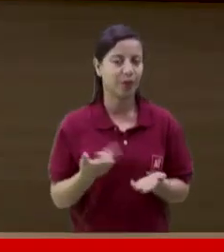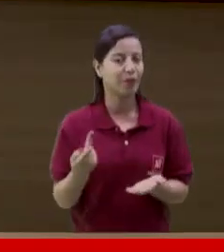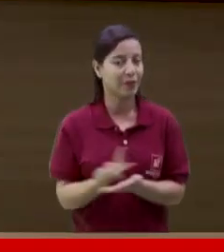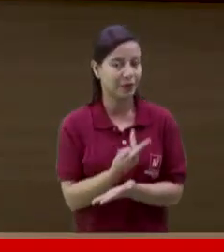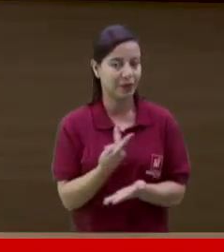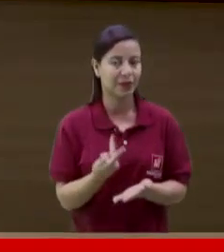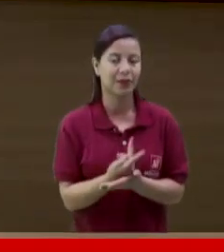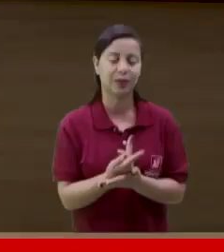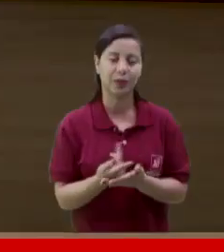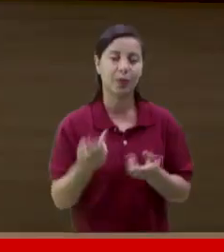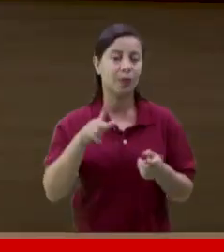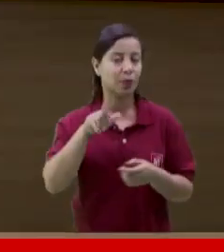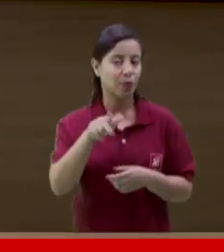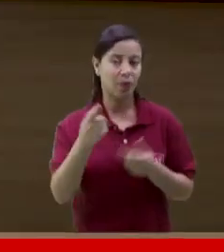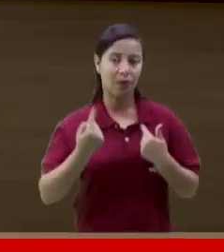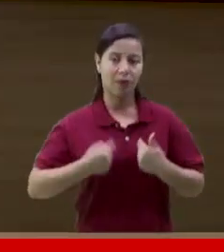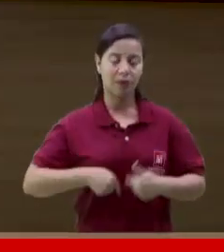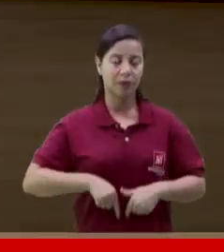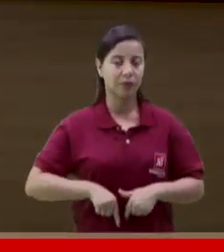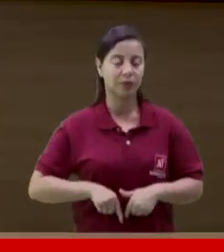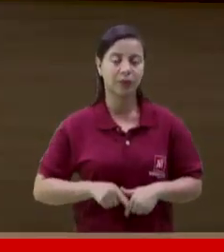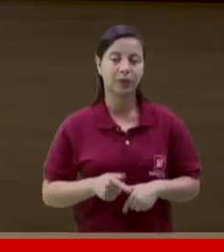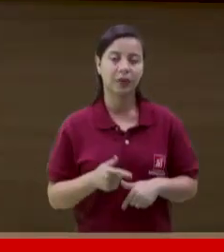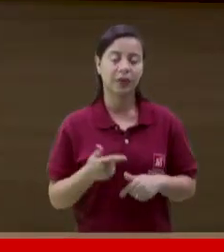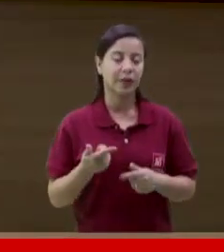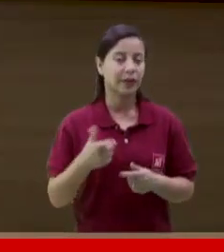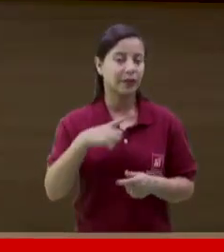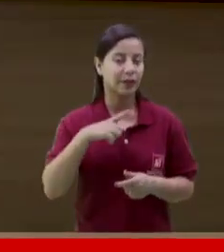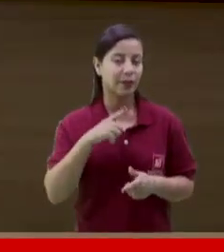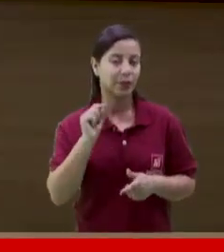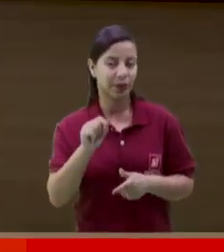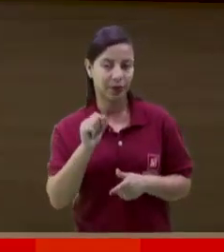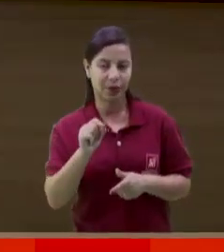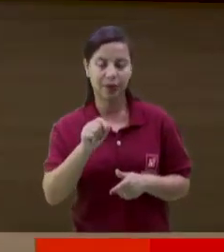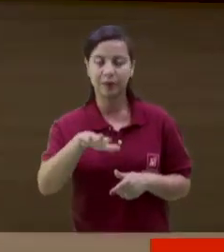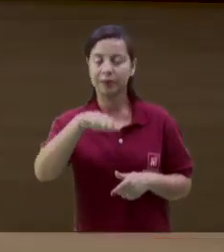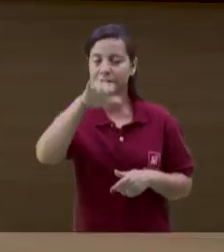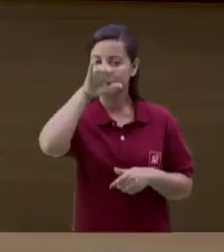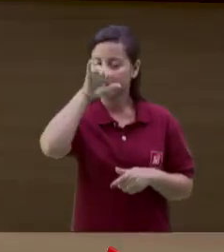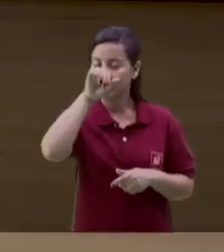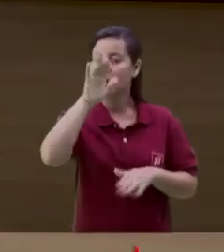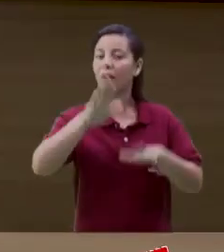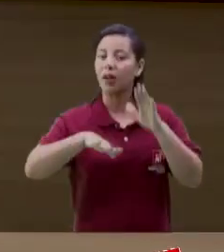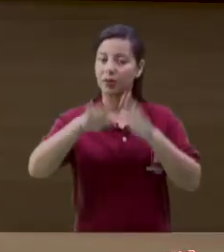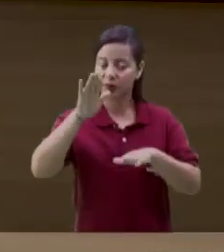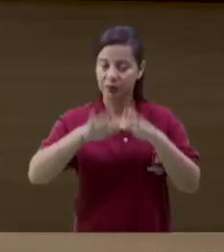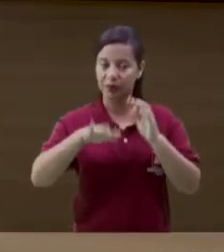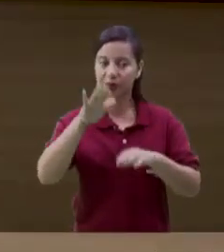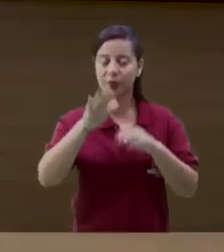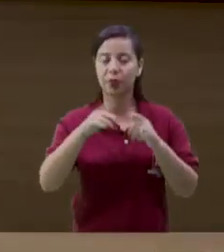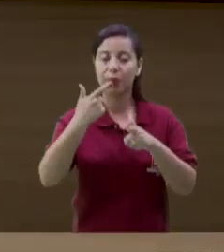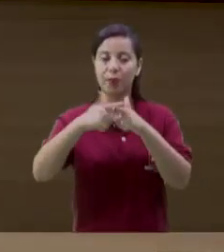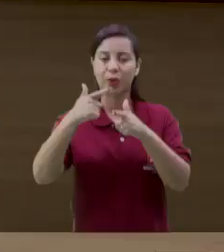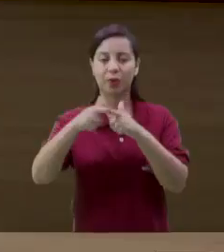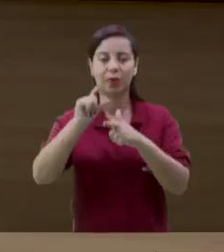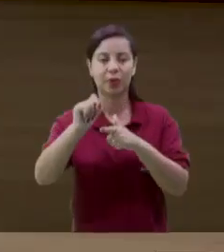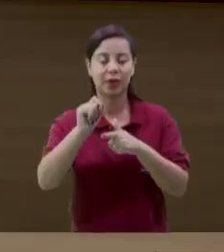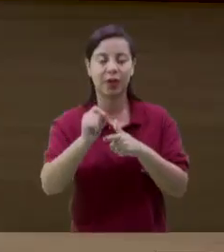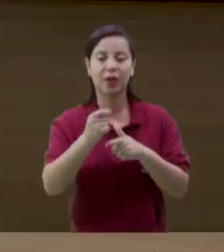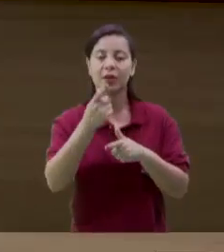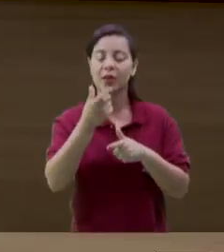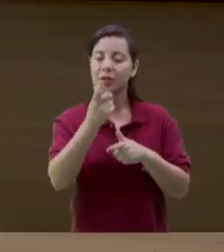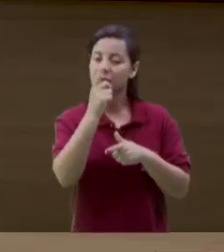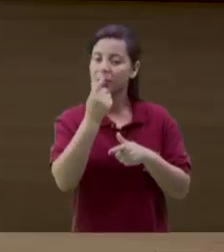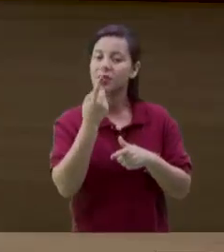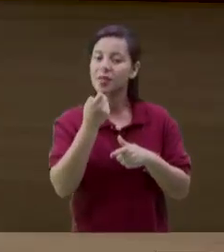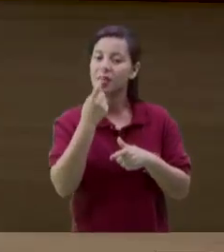via gastrointestinal. Então, ao invés de ter um sangramento nasal, você pode ter uma pessoa em situação de engasgo. Qual é